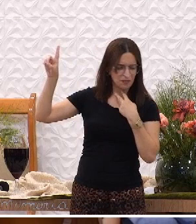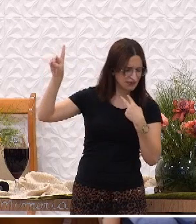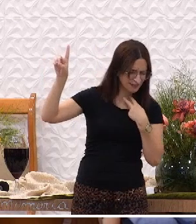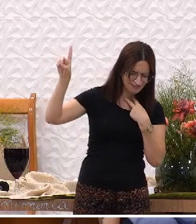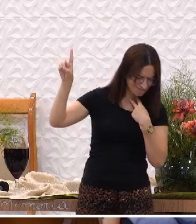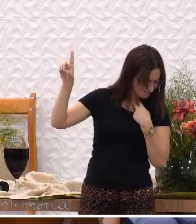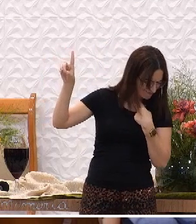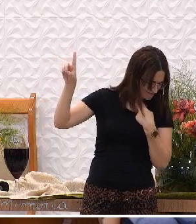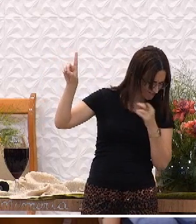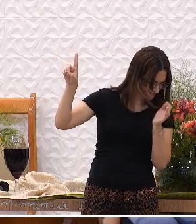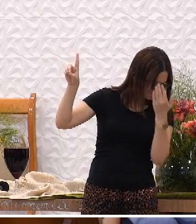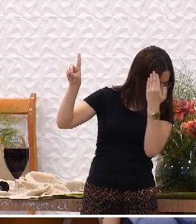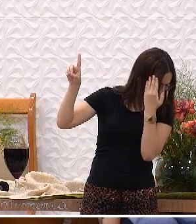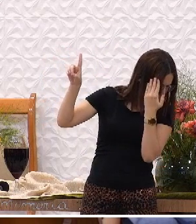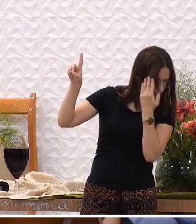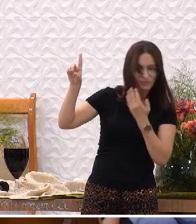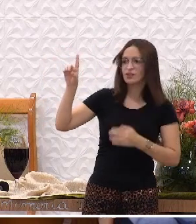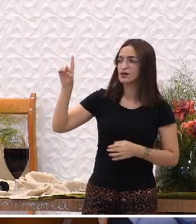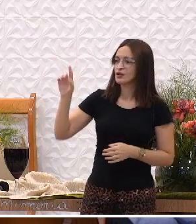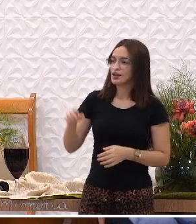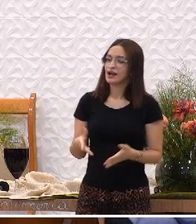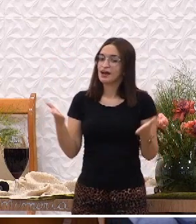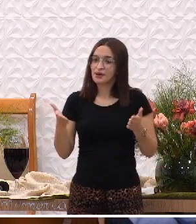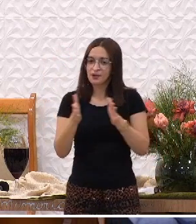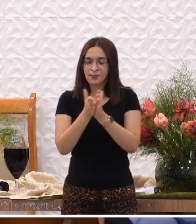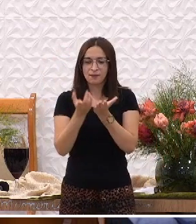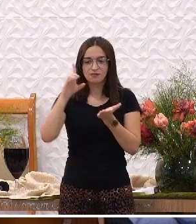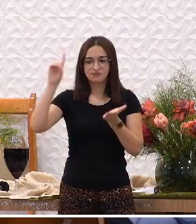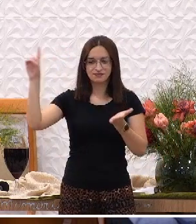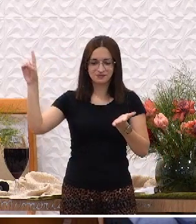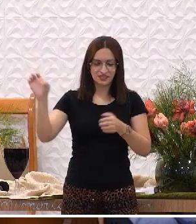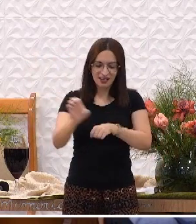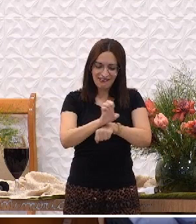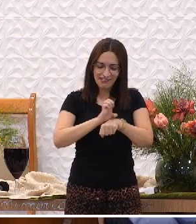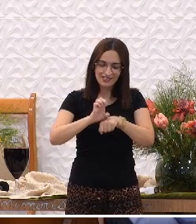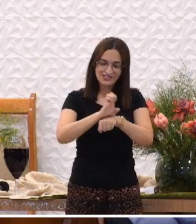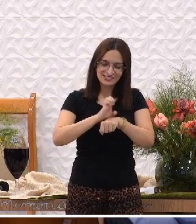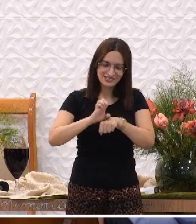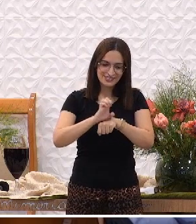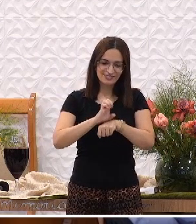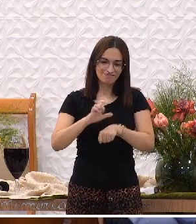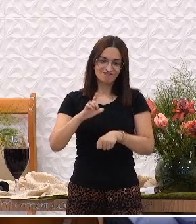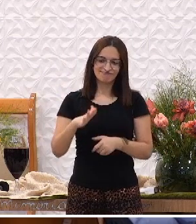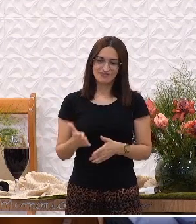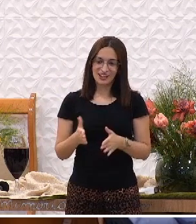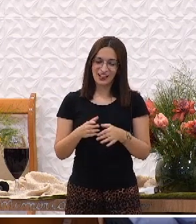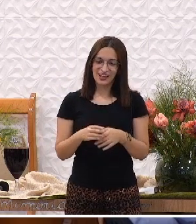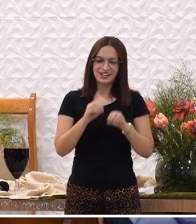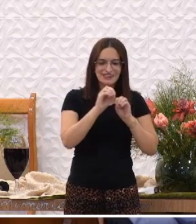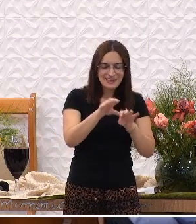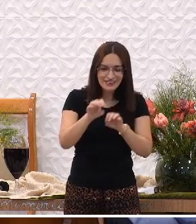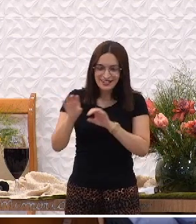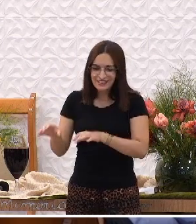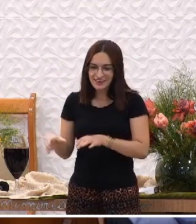também, e a gente vai voltar para Efésios. Efésios é um livro muito doutrinário também, né? Efésios